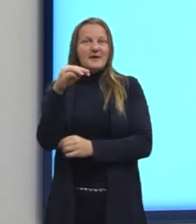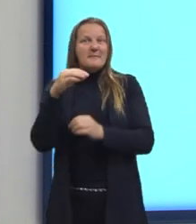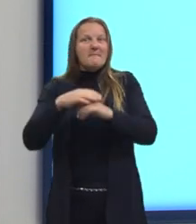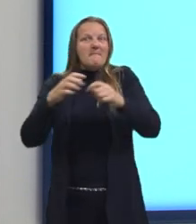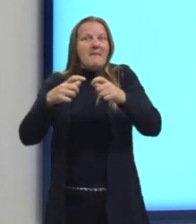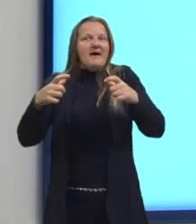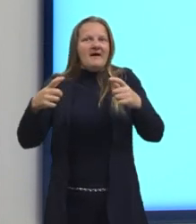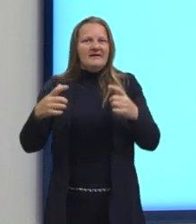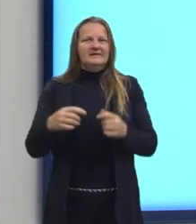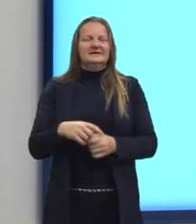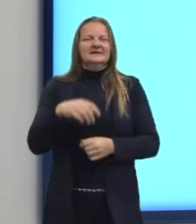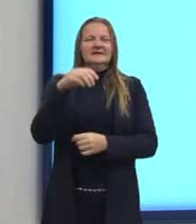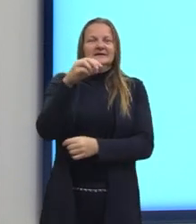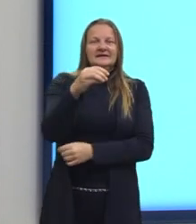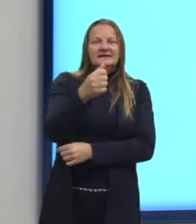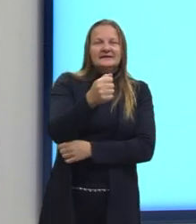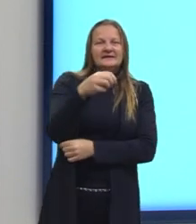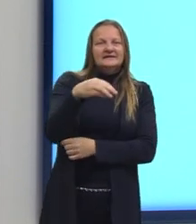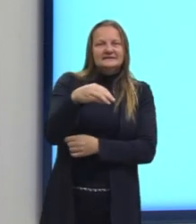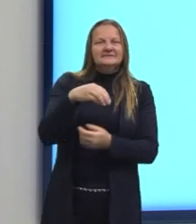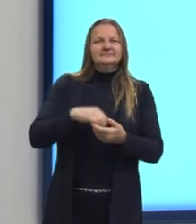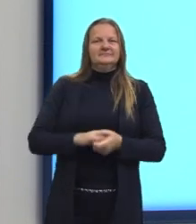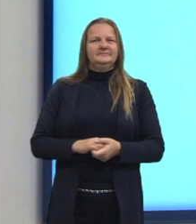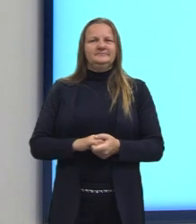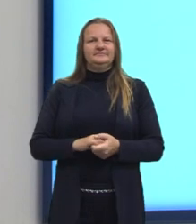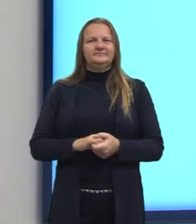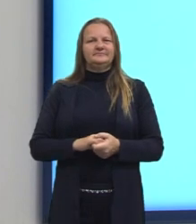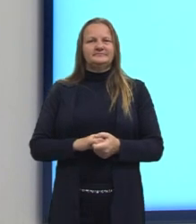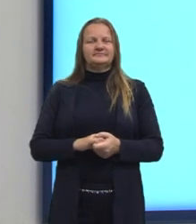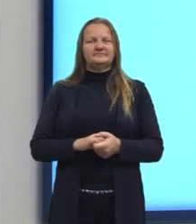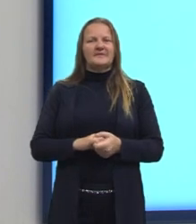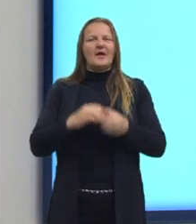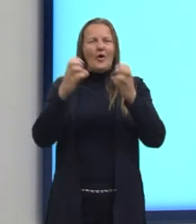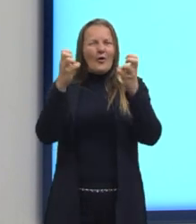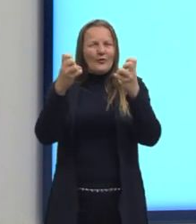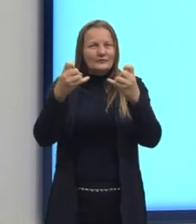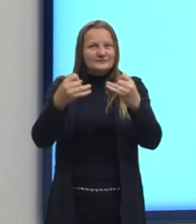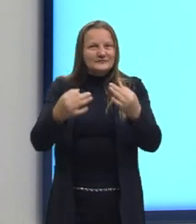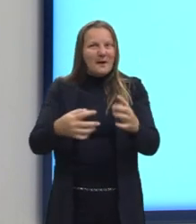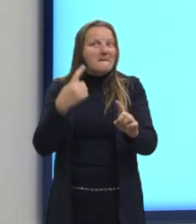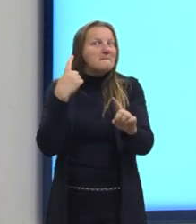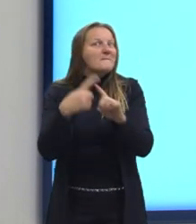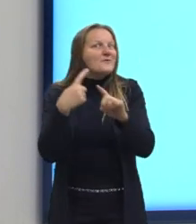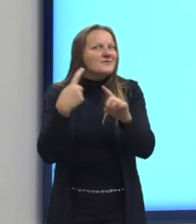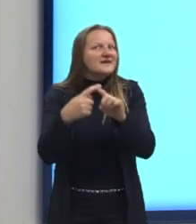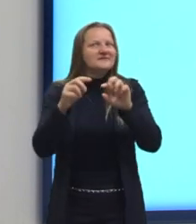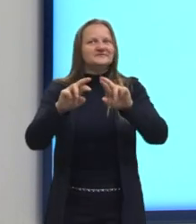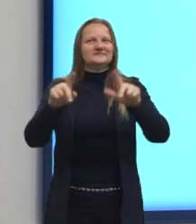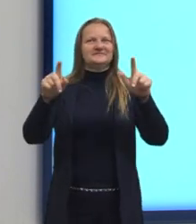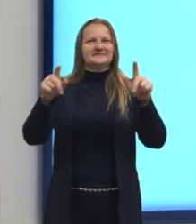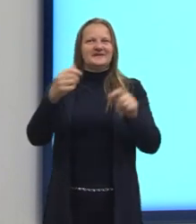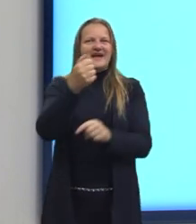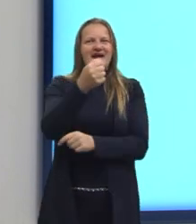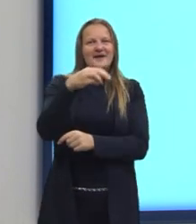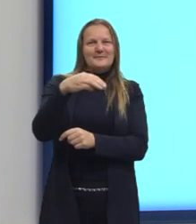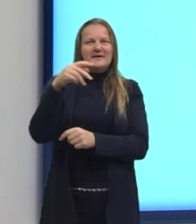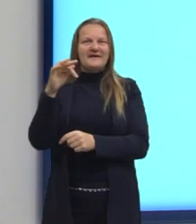já usa muito mais a FM do que a m mas a gente vai descobrir melhor porque que elas são diferentes